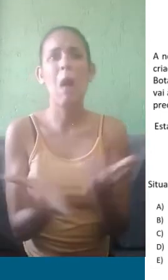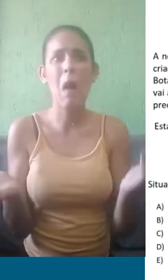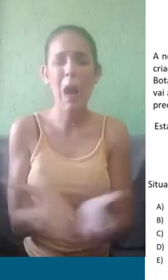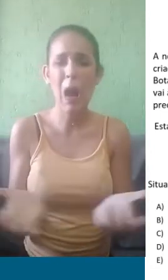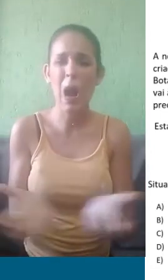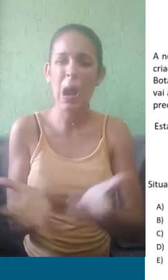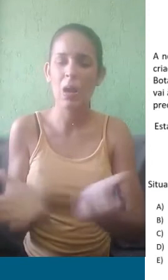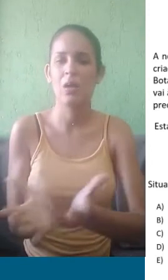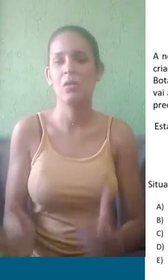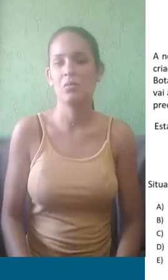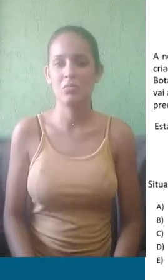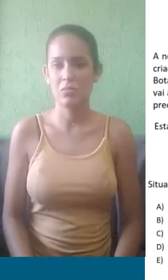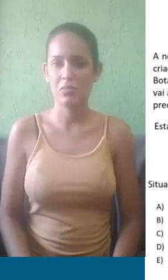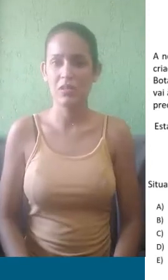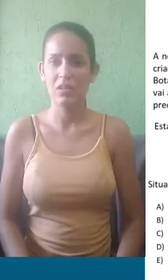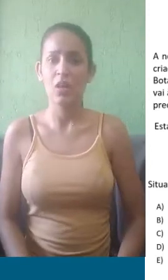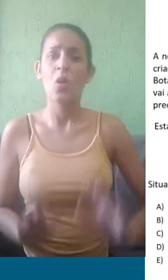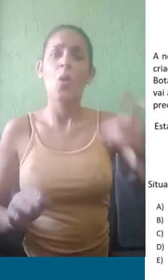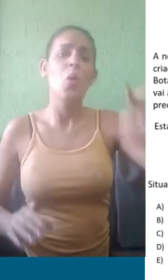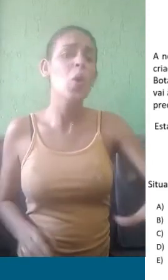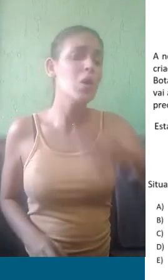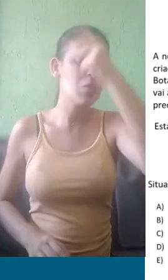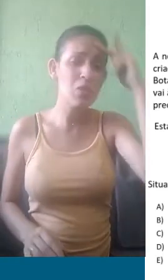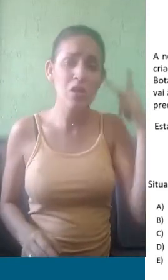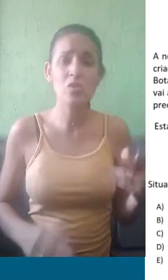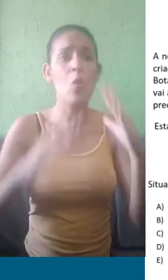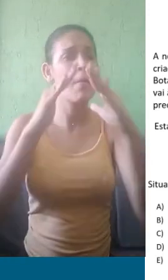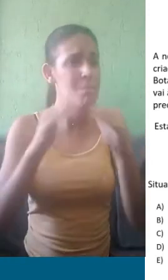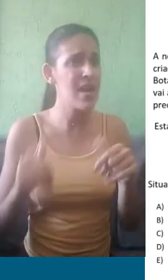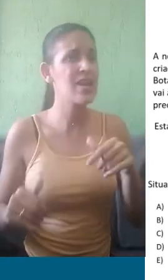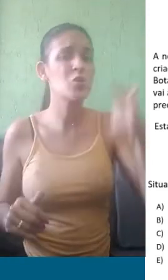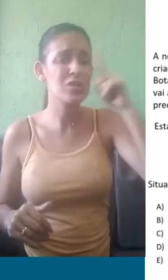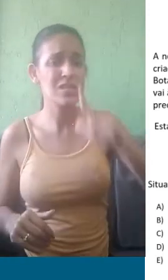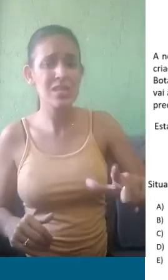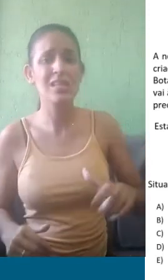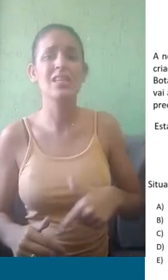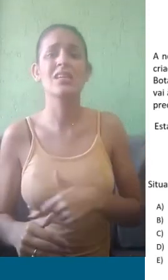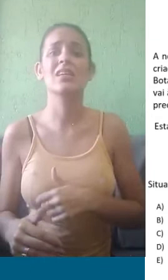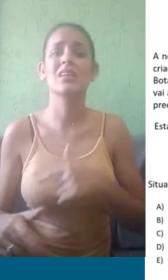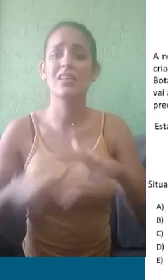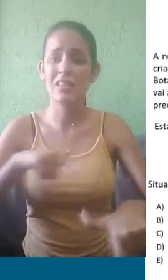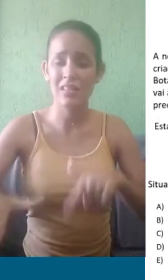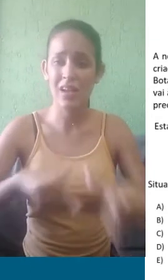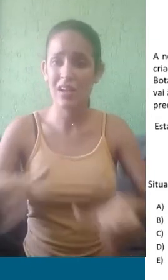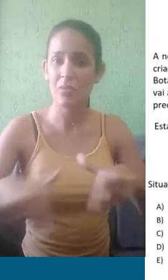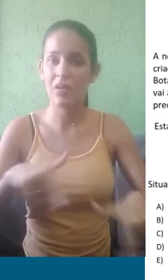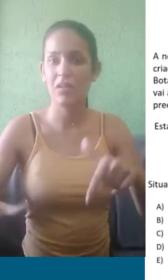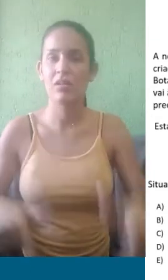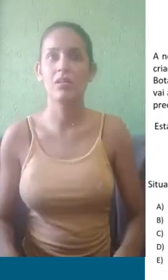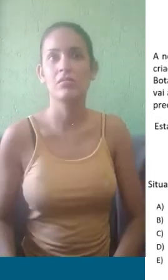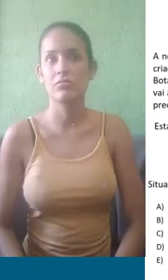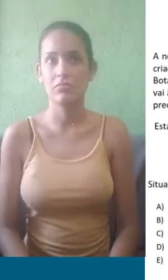para o rapaz. E está acabada a história. É preciso não esquecer que Frederico é moço pobre, isto é, o pai tem dinheiro,